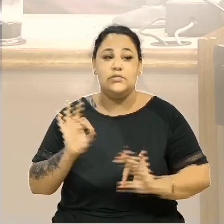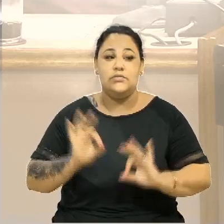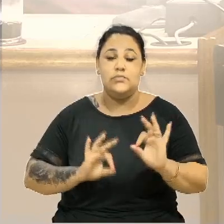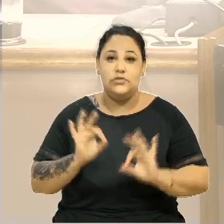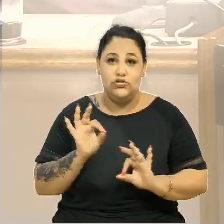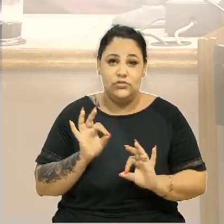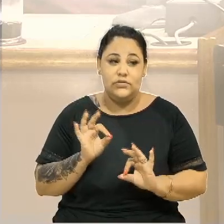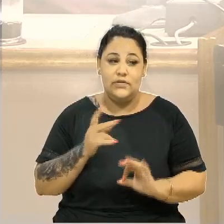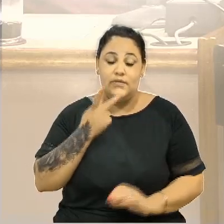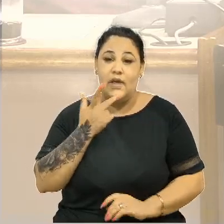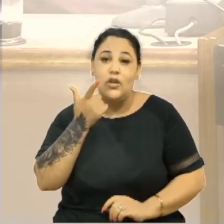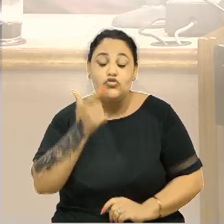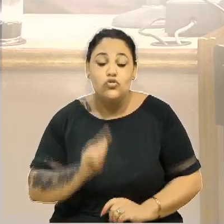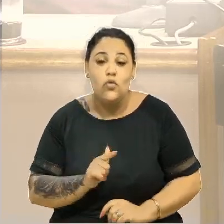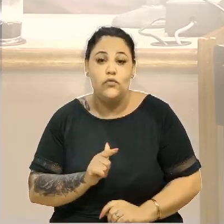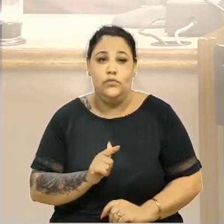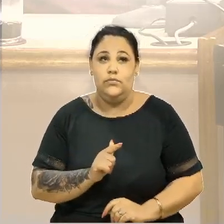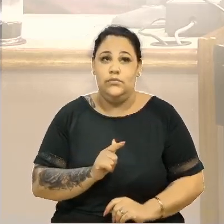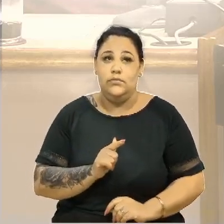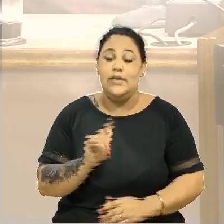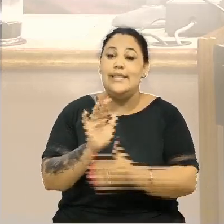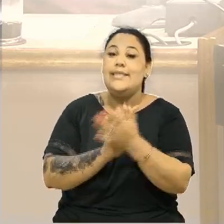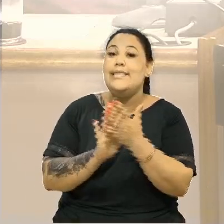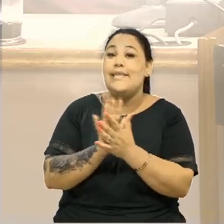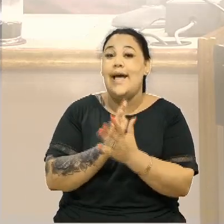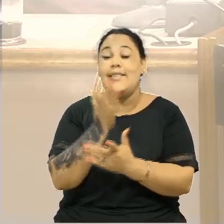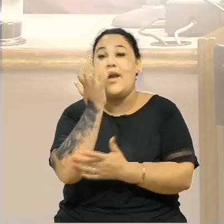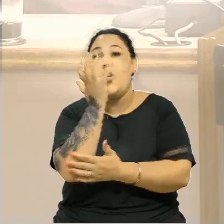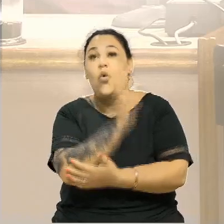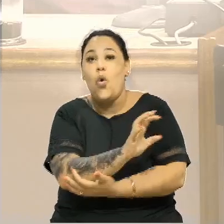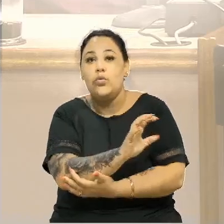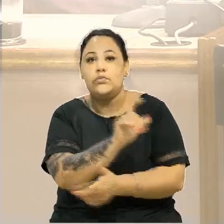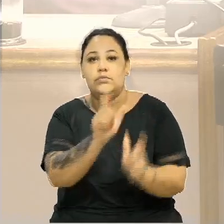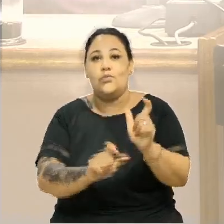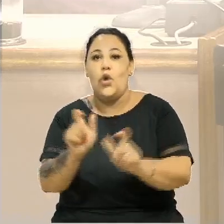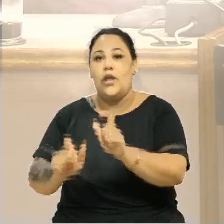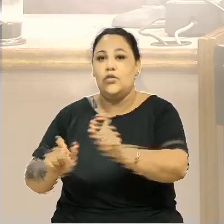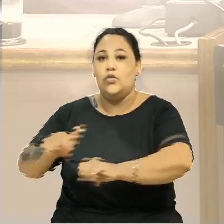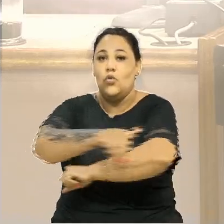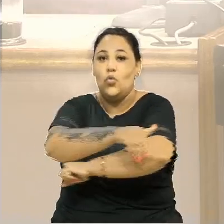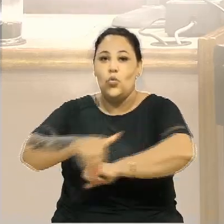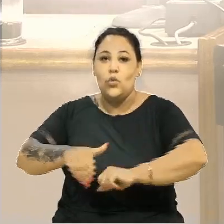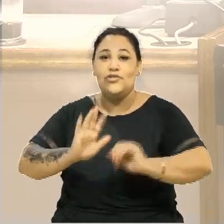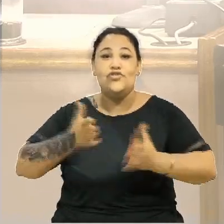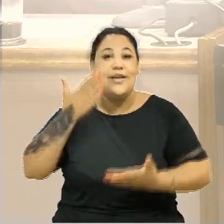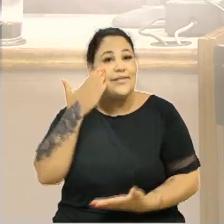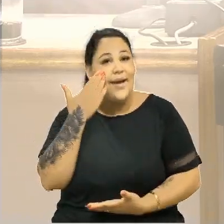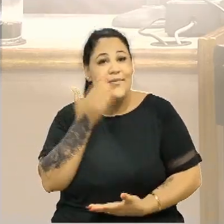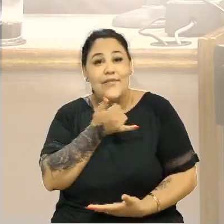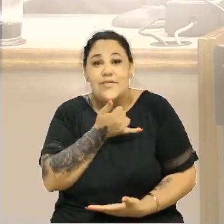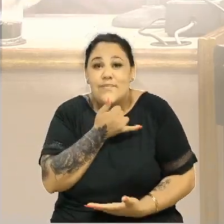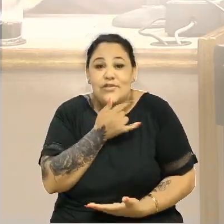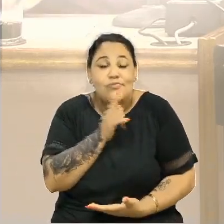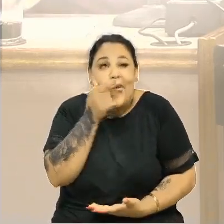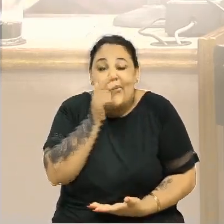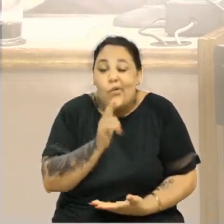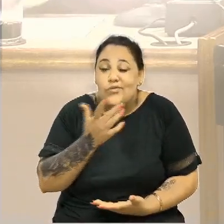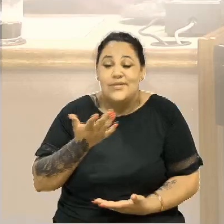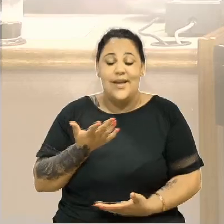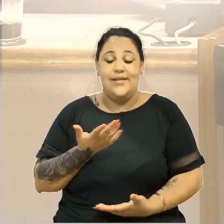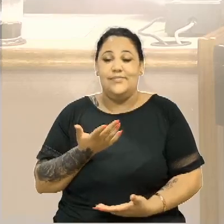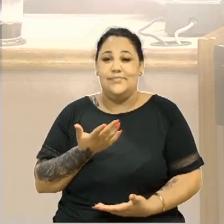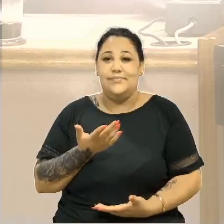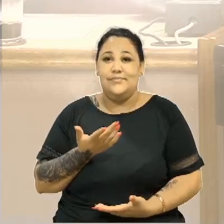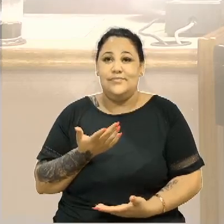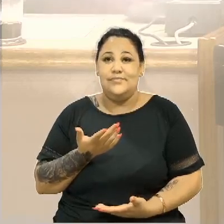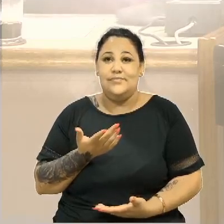E reforço, nada contra os moradores de rua. A gente sabe que, infelizmente, não se tem condições. Não se tem